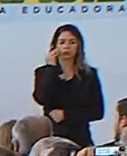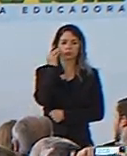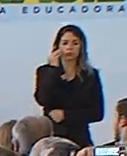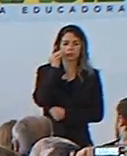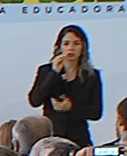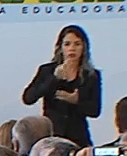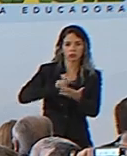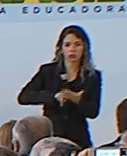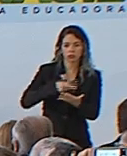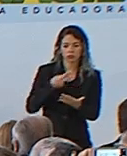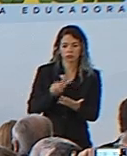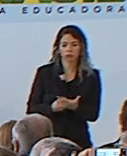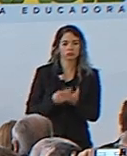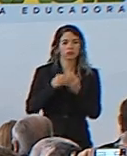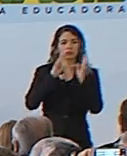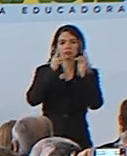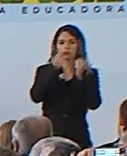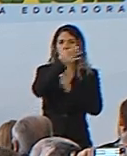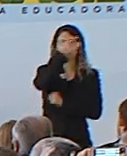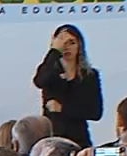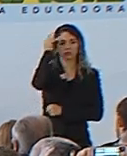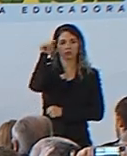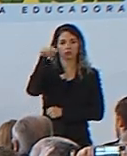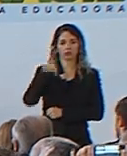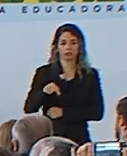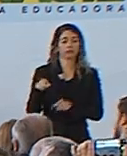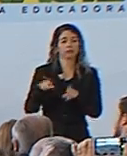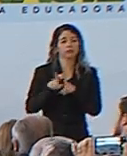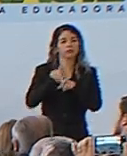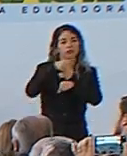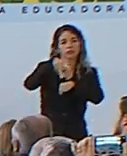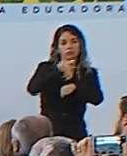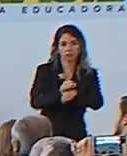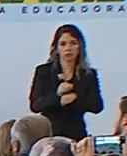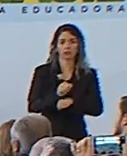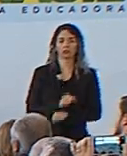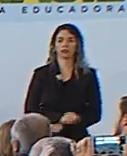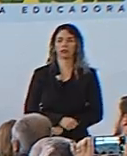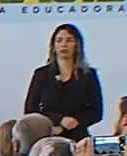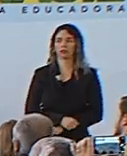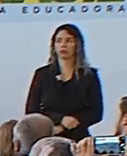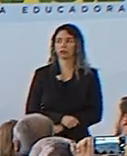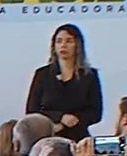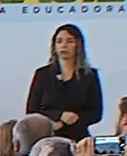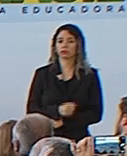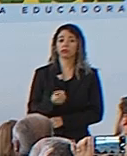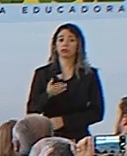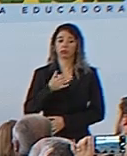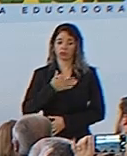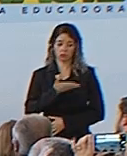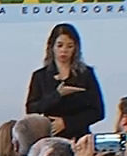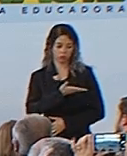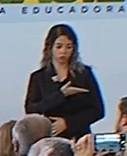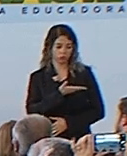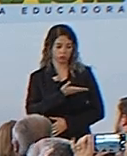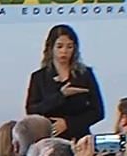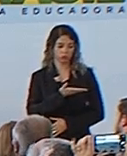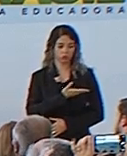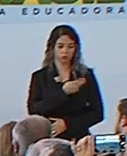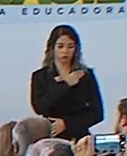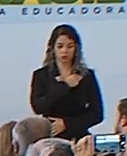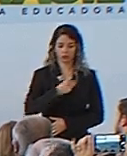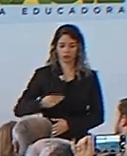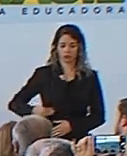traduzir a todos e ao país meu caro e querido amigo